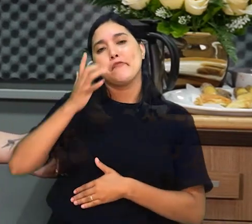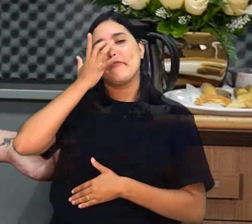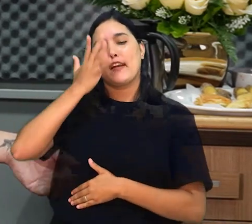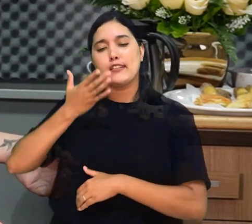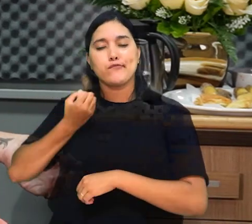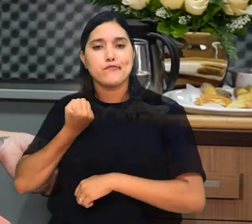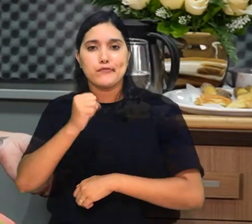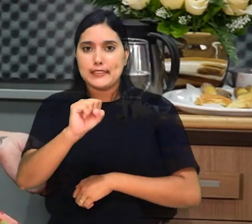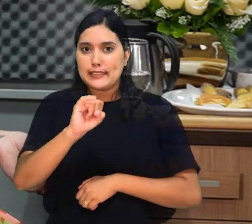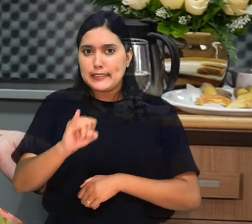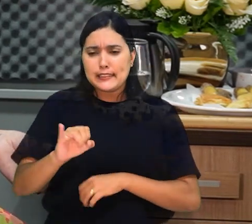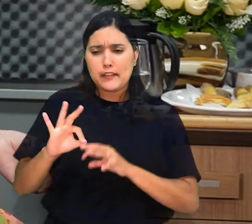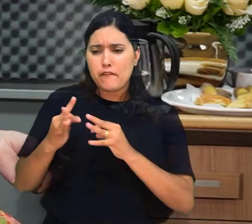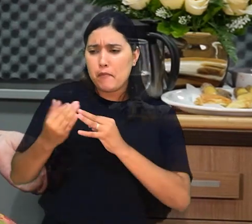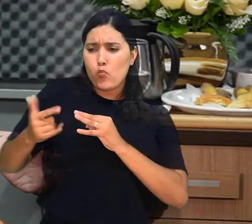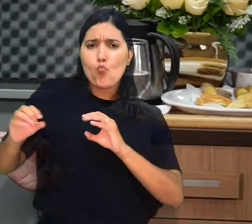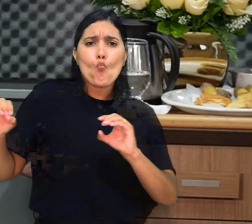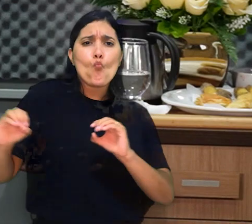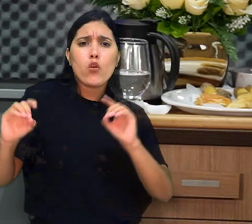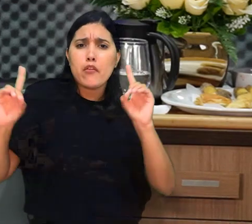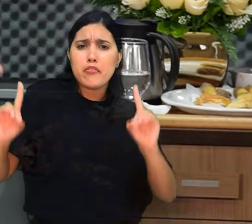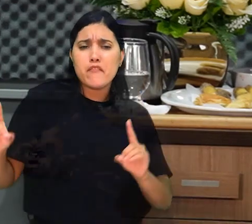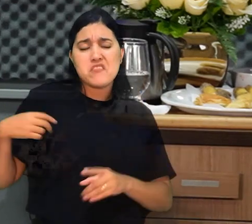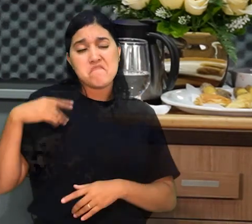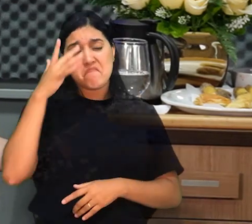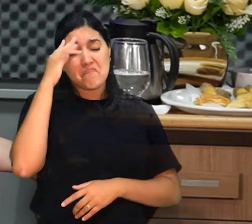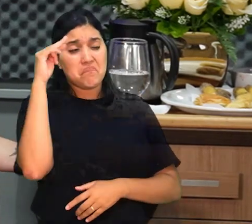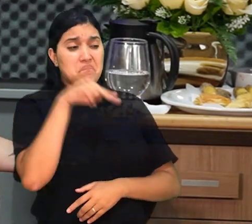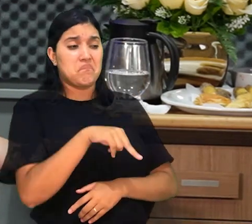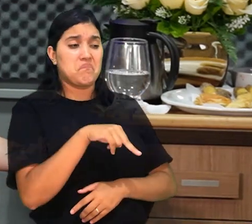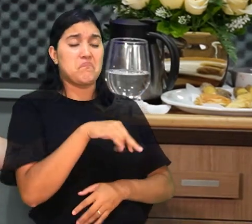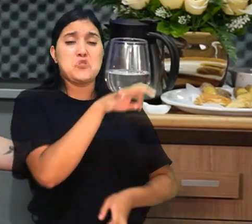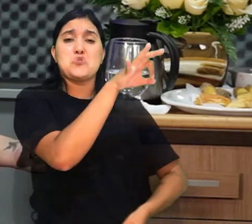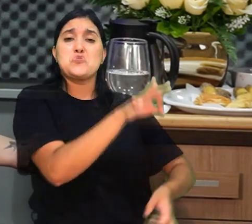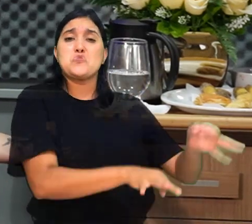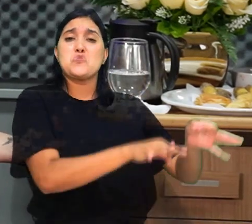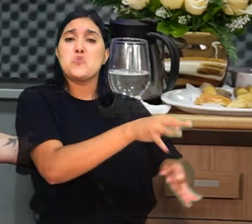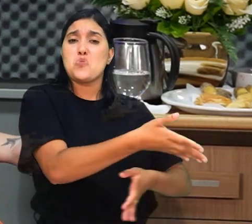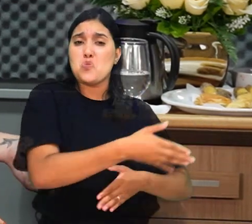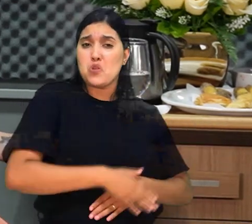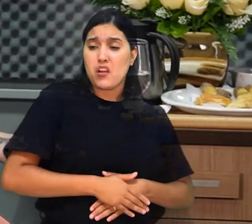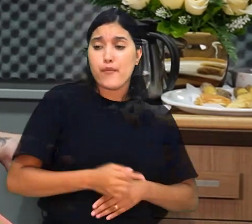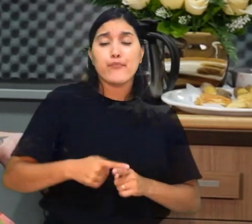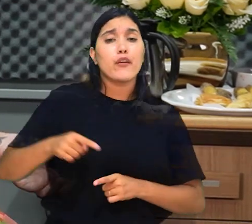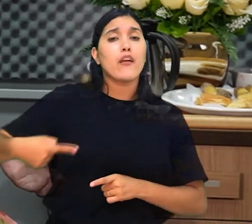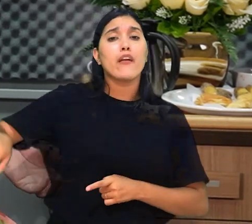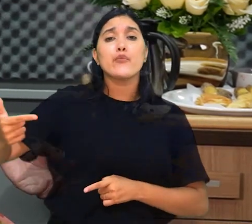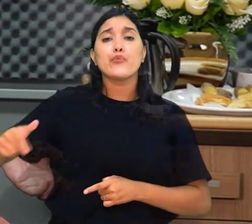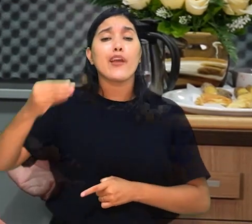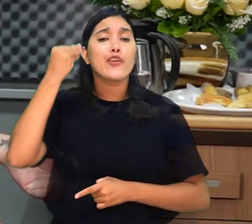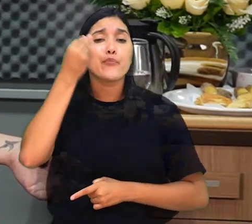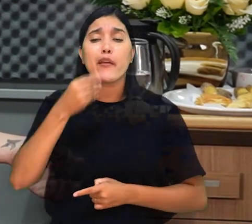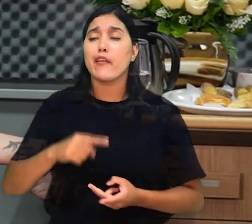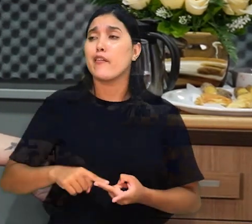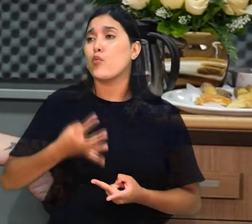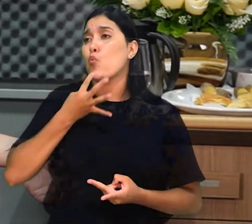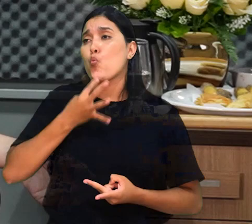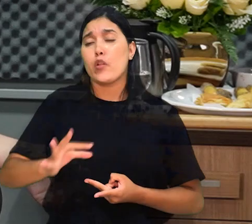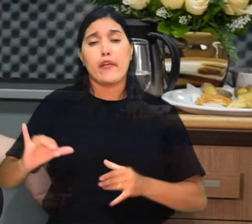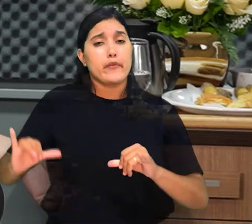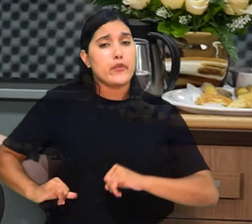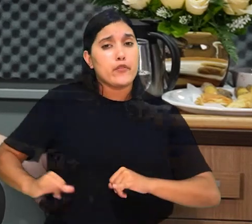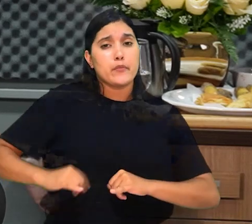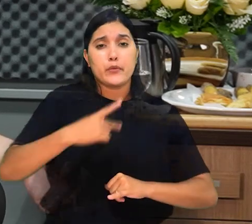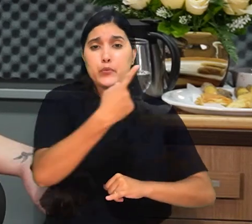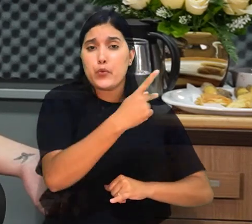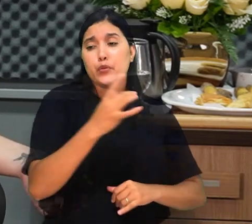quando é filho, né? E é muito mais prático para eles ali defender, mas quando não é, quando é uma visão de fora, né? Quando